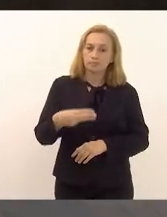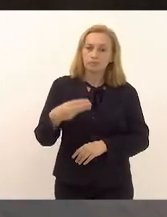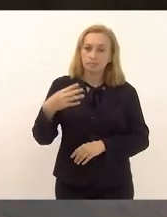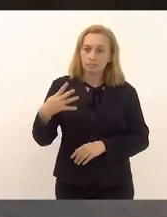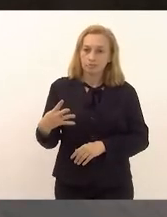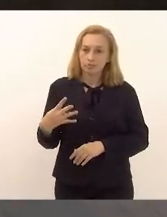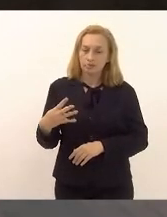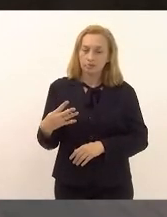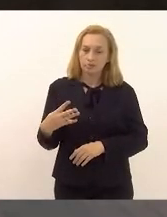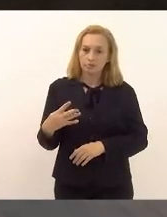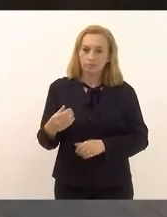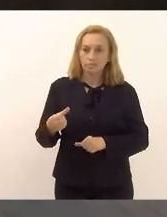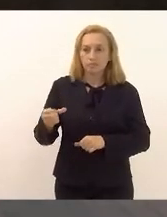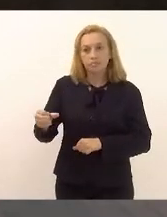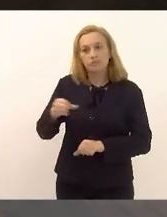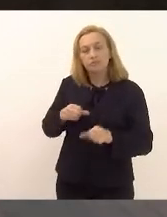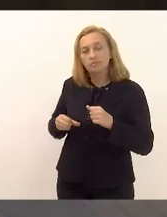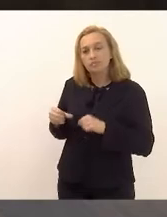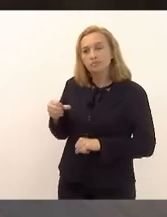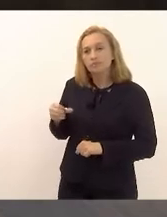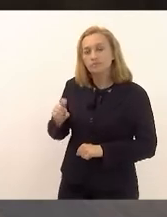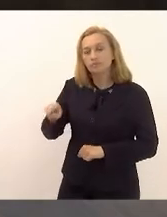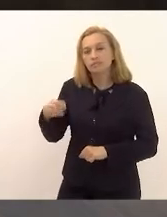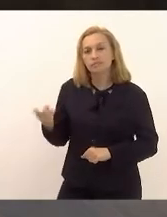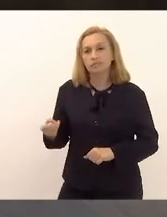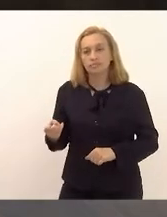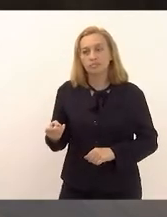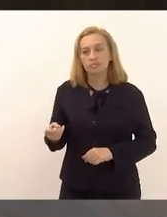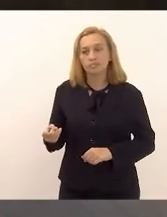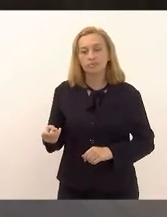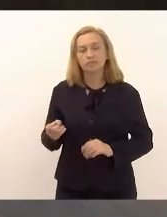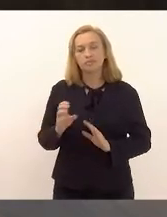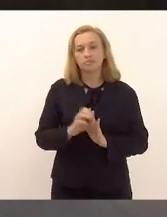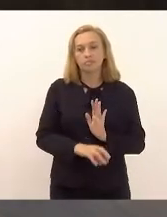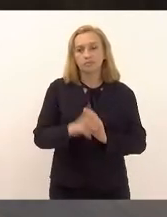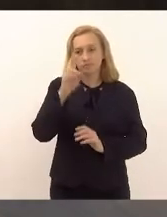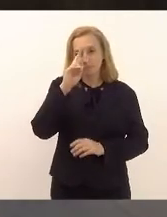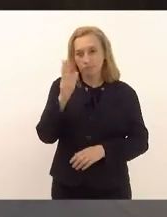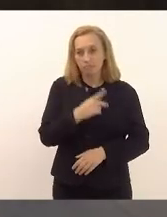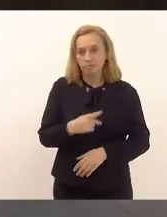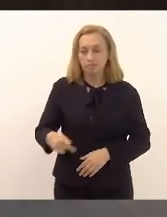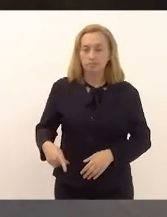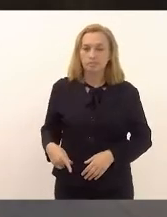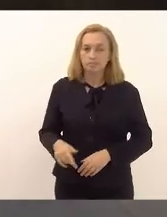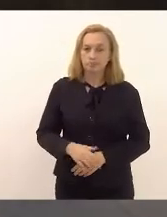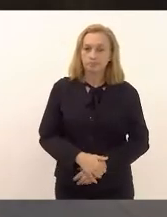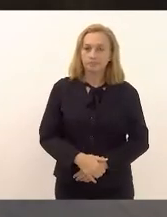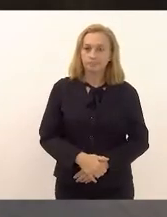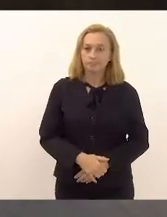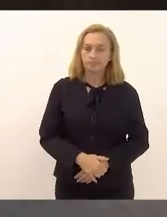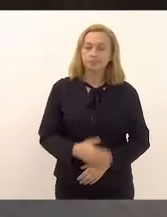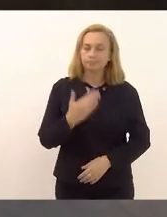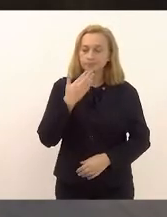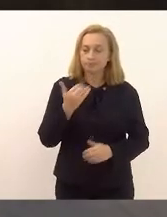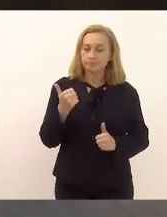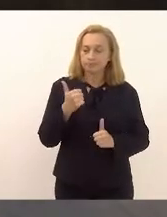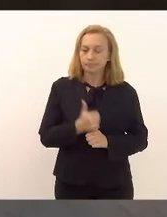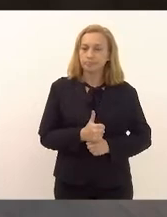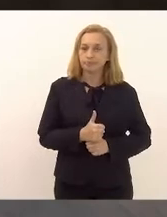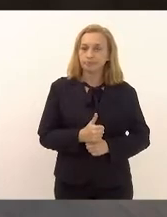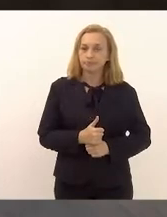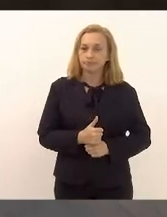34. Contrário às demais emendas, senhor presidente, optando por